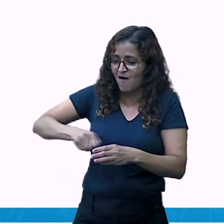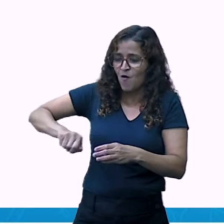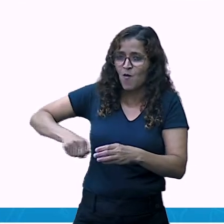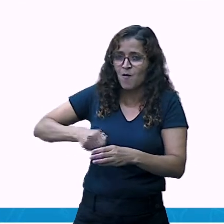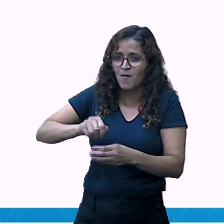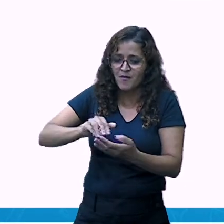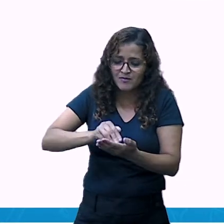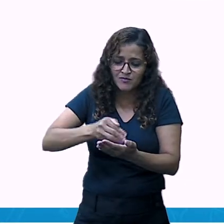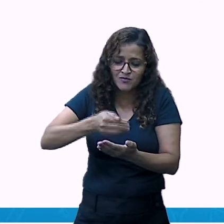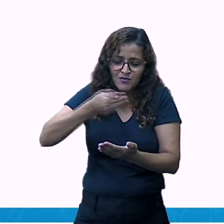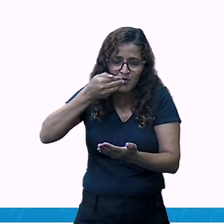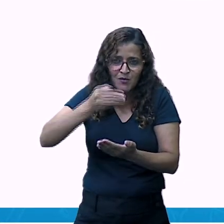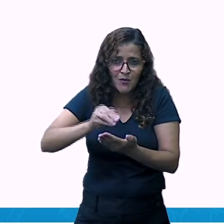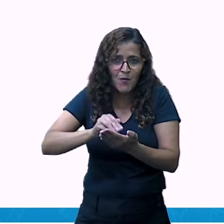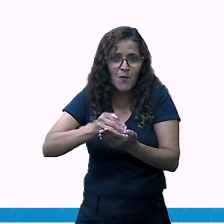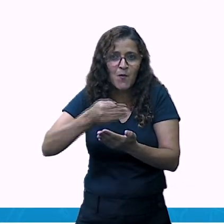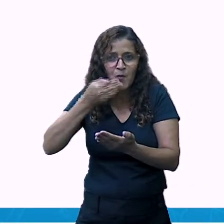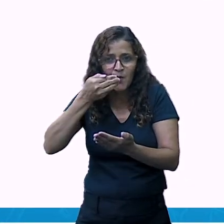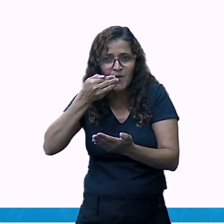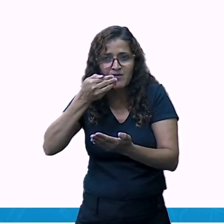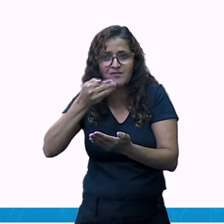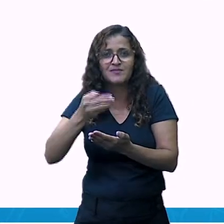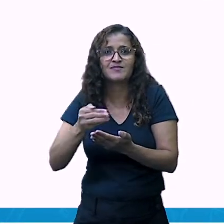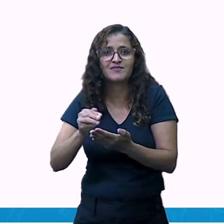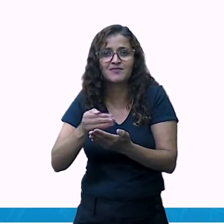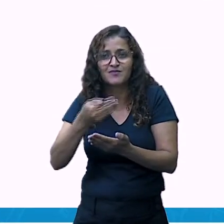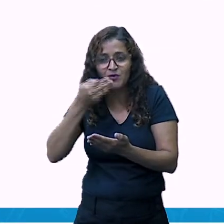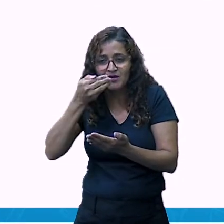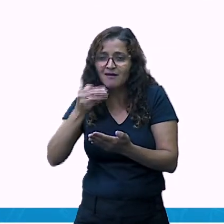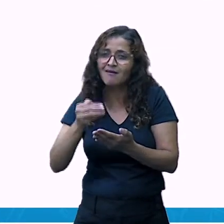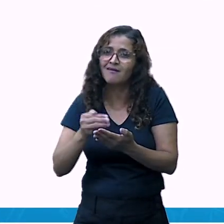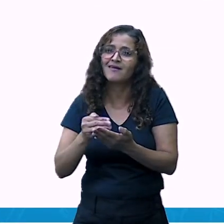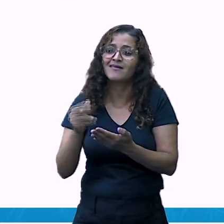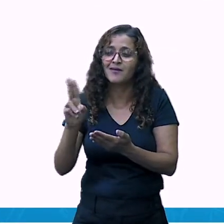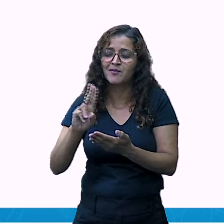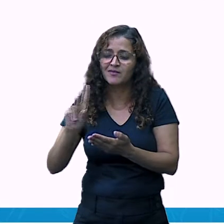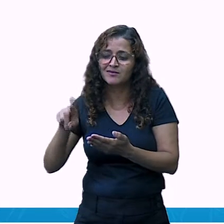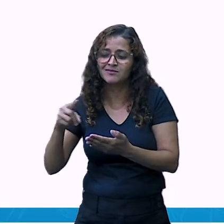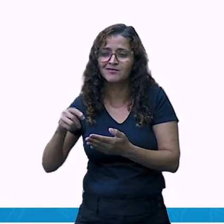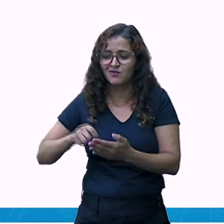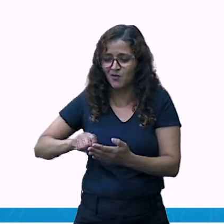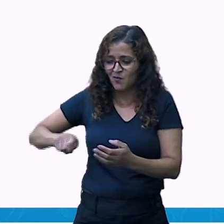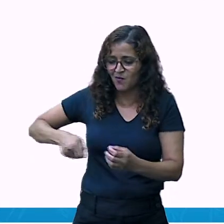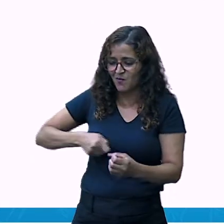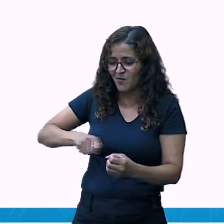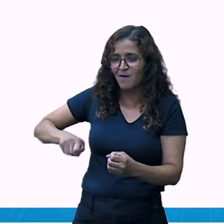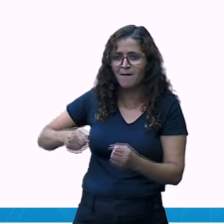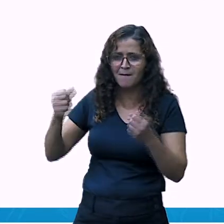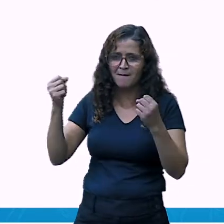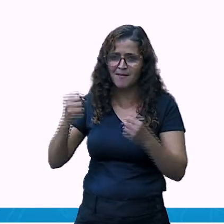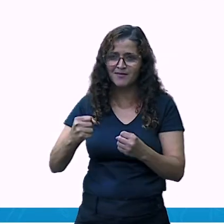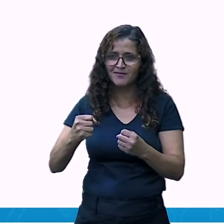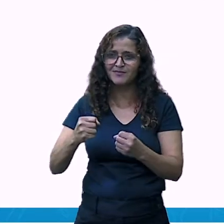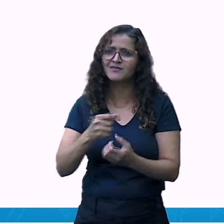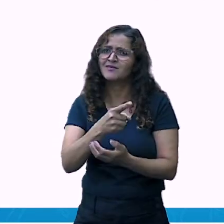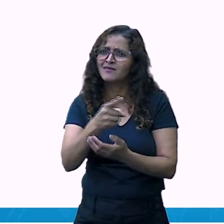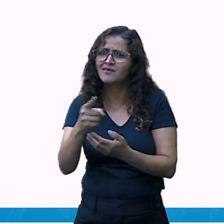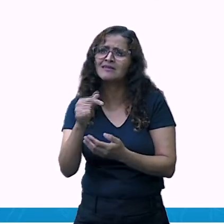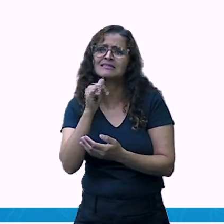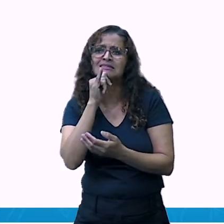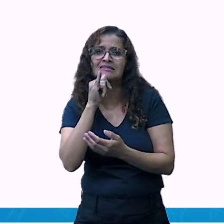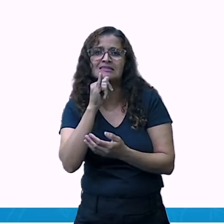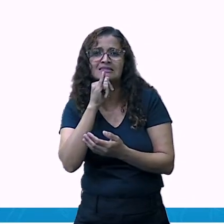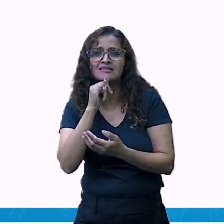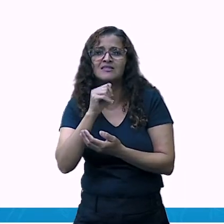São necessárias à produção de iogurtes. Então, eu dei até o exemplo aí do leite fermentado,